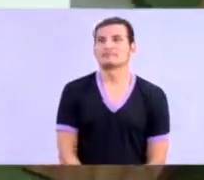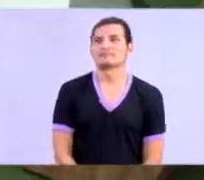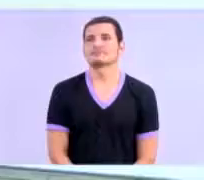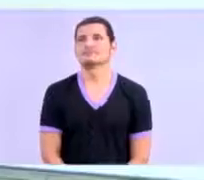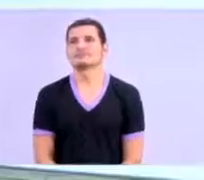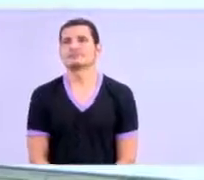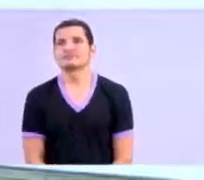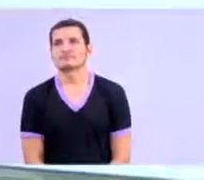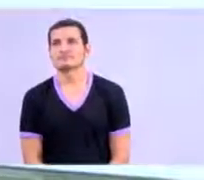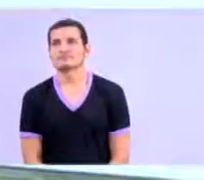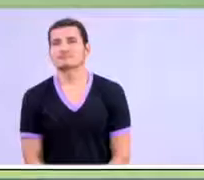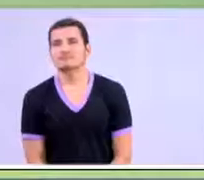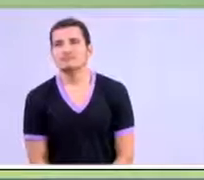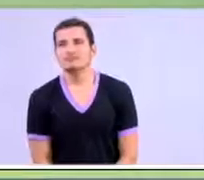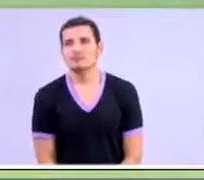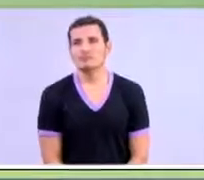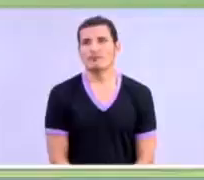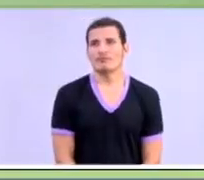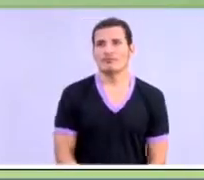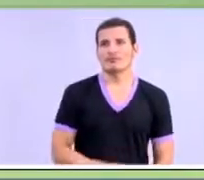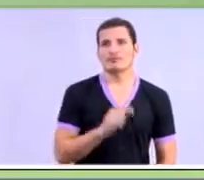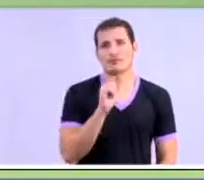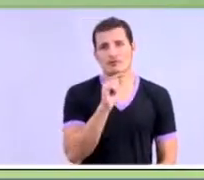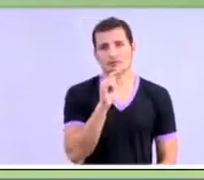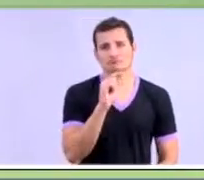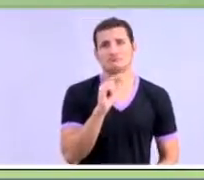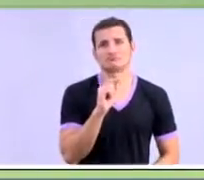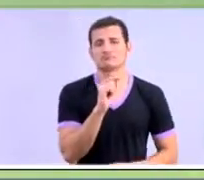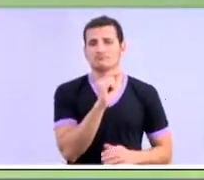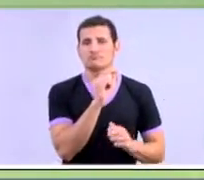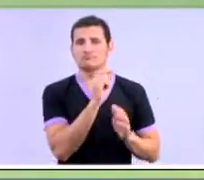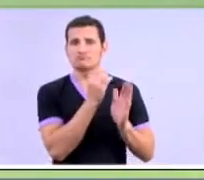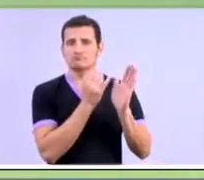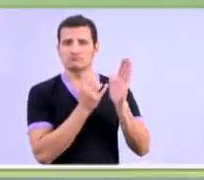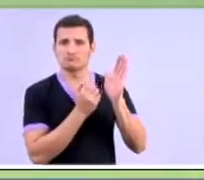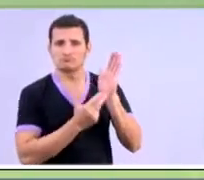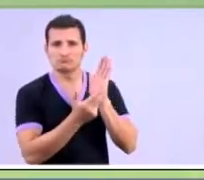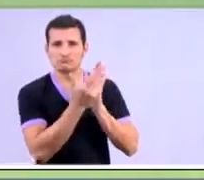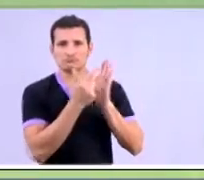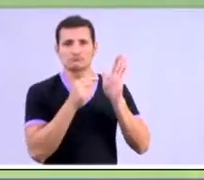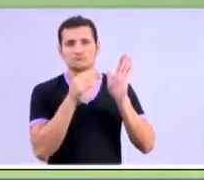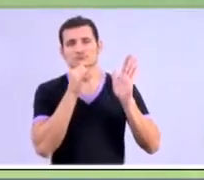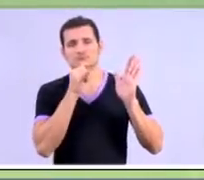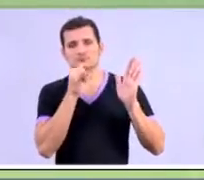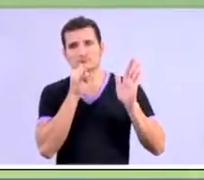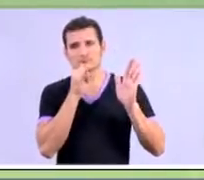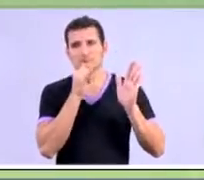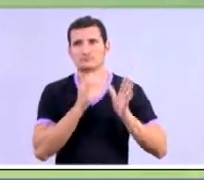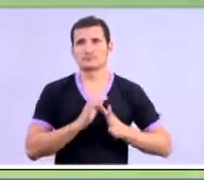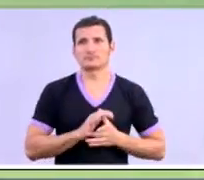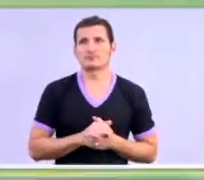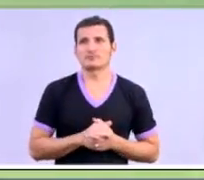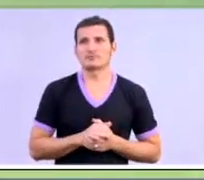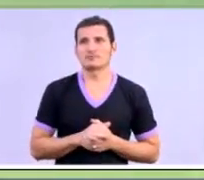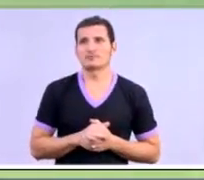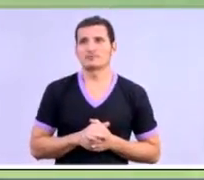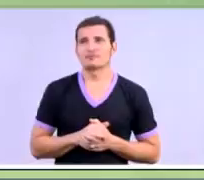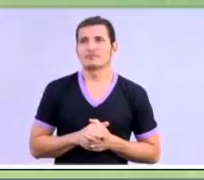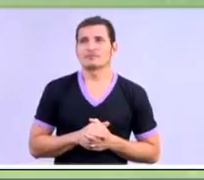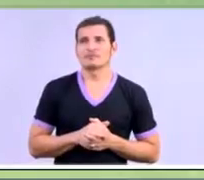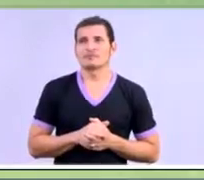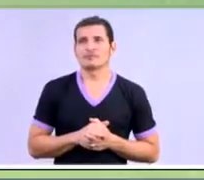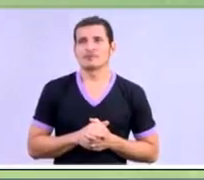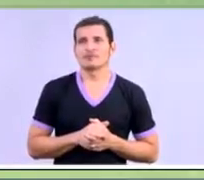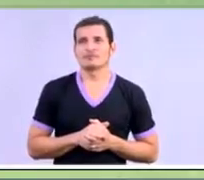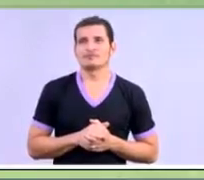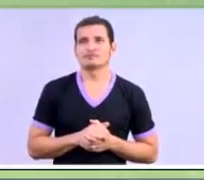Bom, acompanhe aqui algumas imagens, né? A gente trouxe um exemplo de um computador em torre, né? Desculpa, um servidor em torre. Você